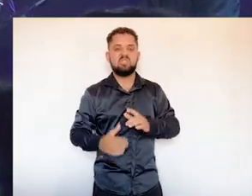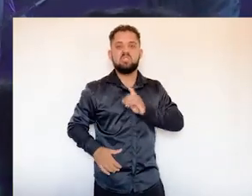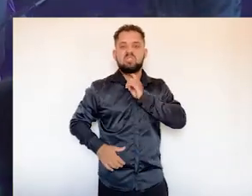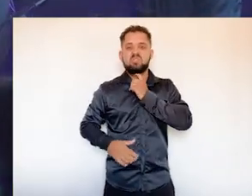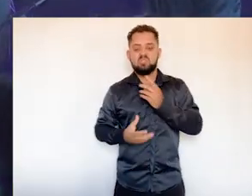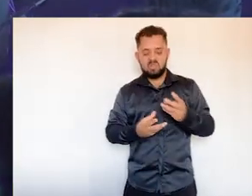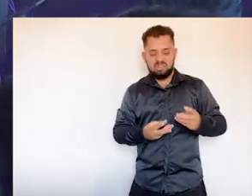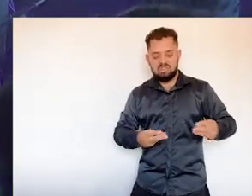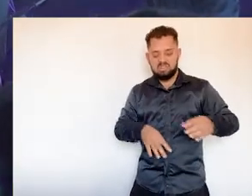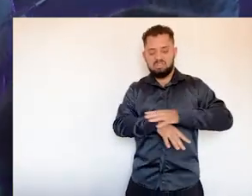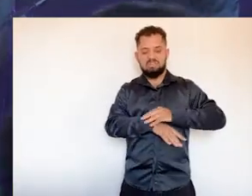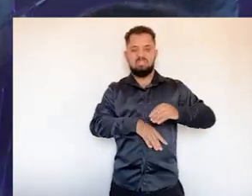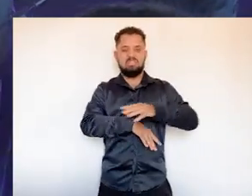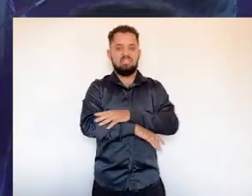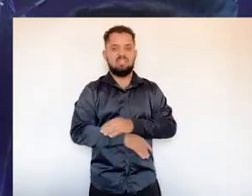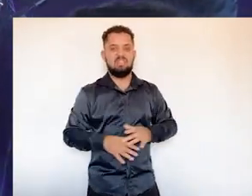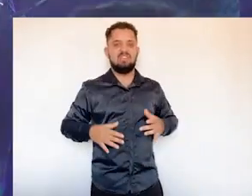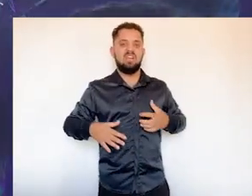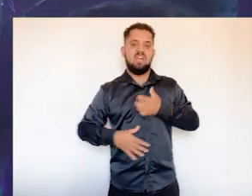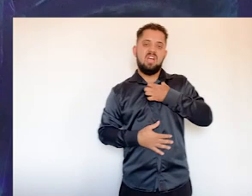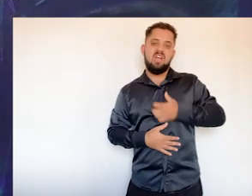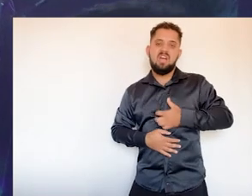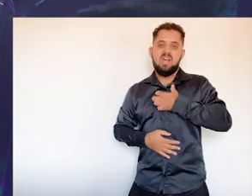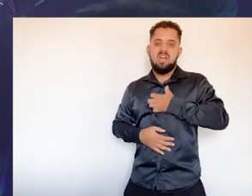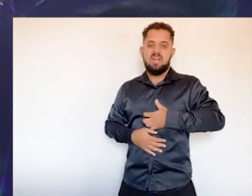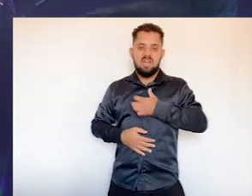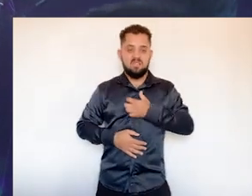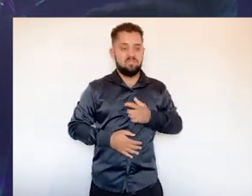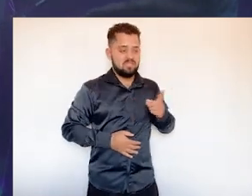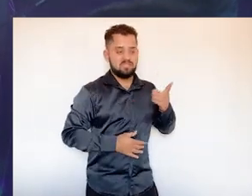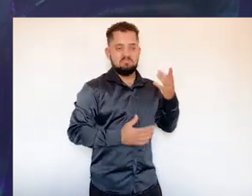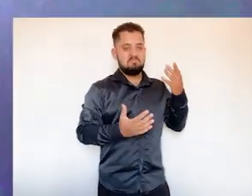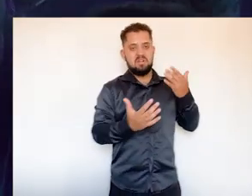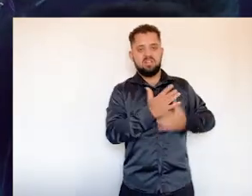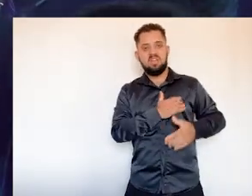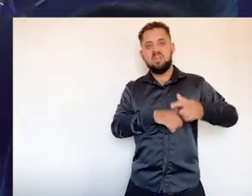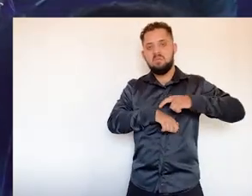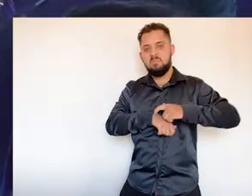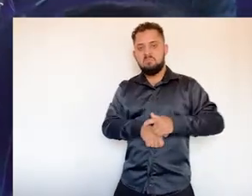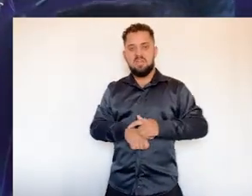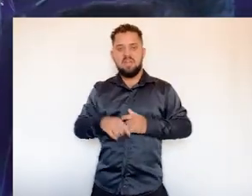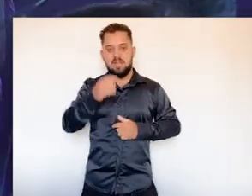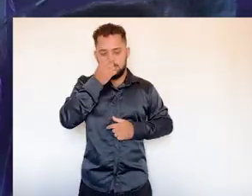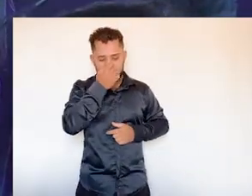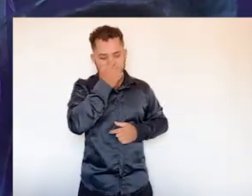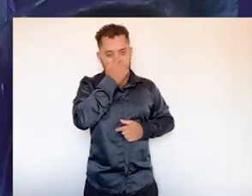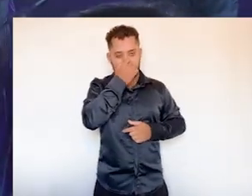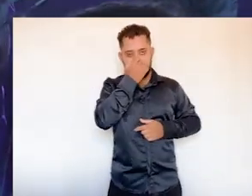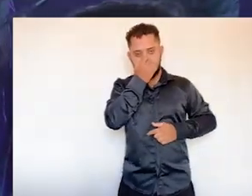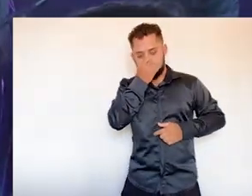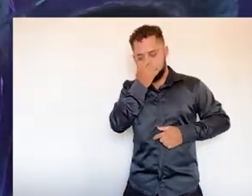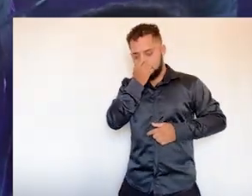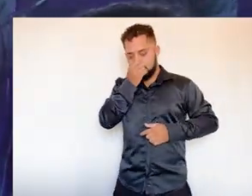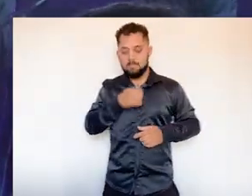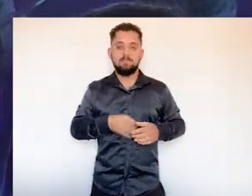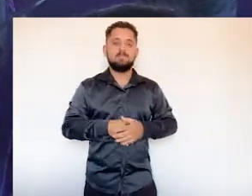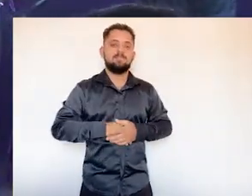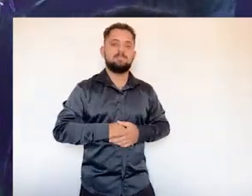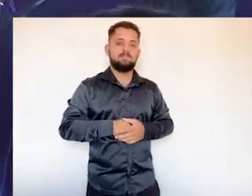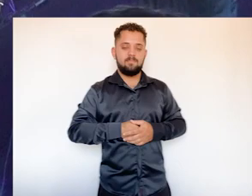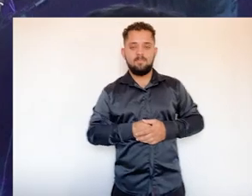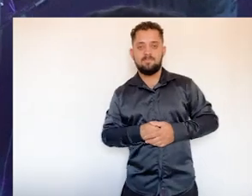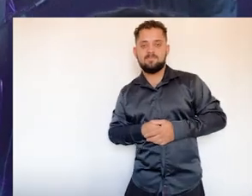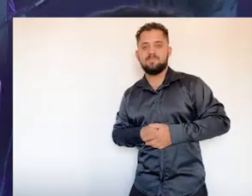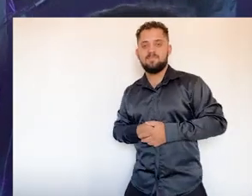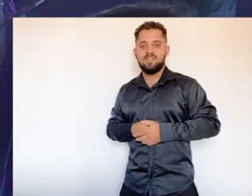pra eu a vez. Na malandragem. Tá de lazer com minha face. Não vai dar que eu quero